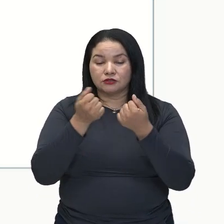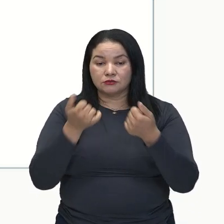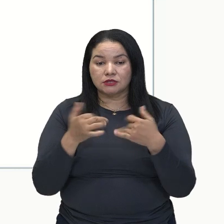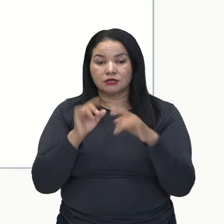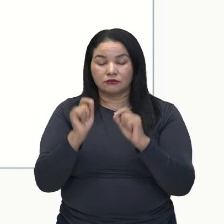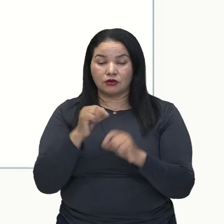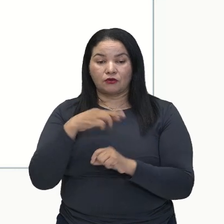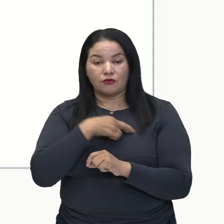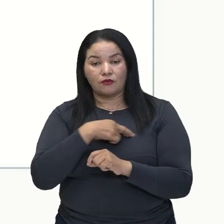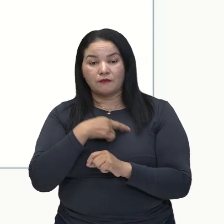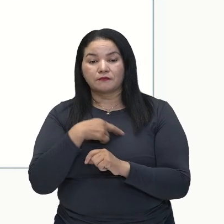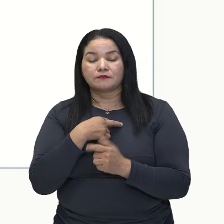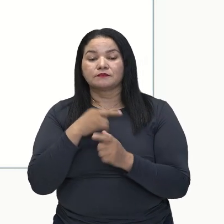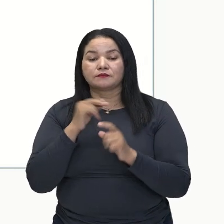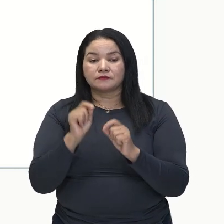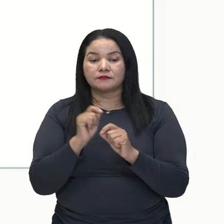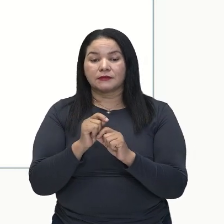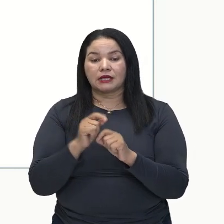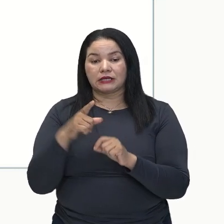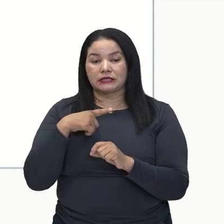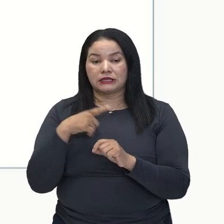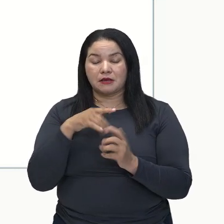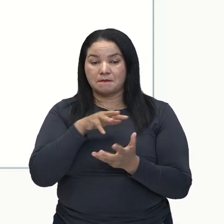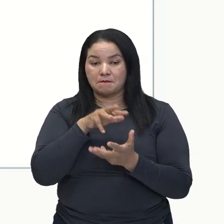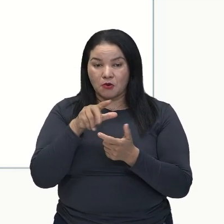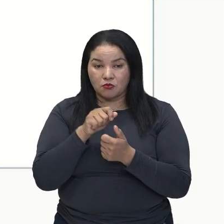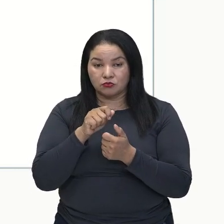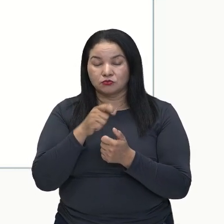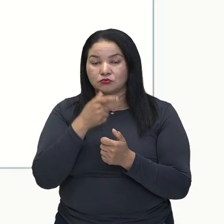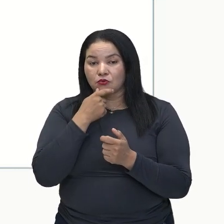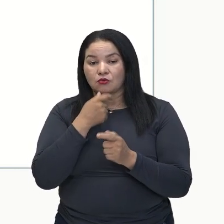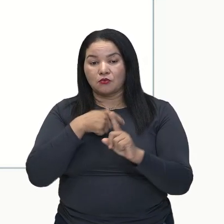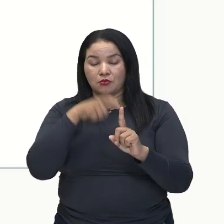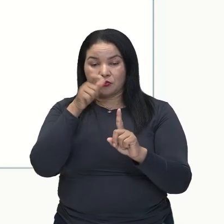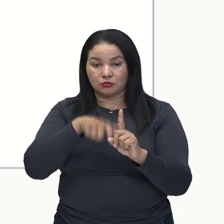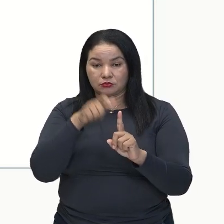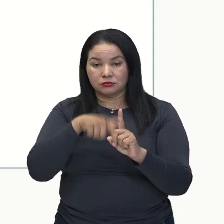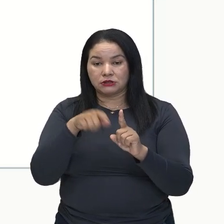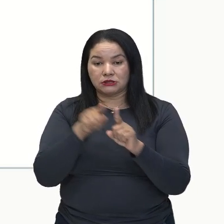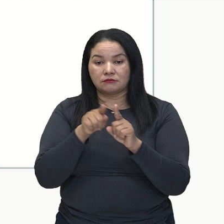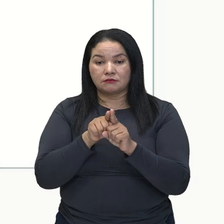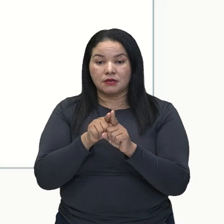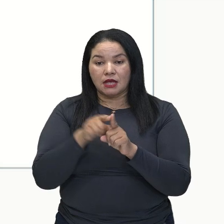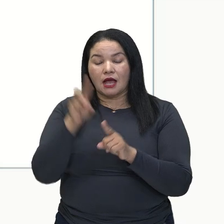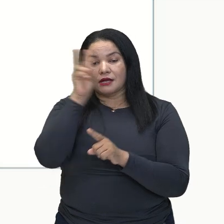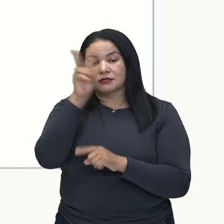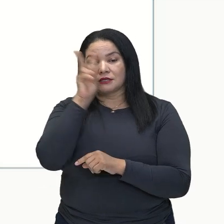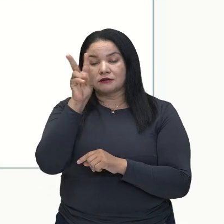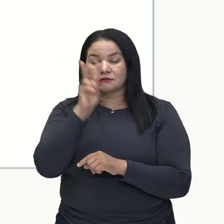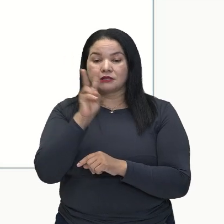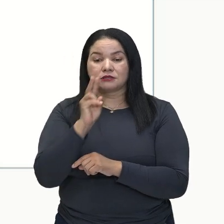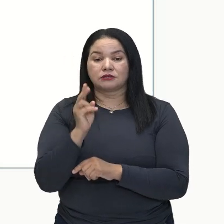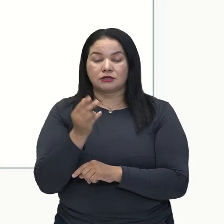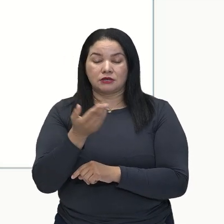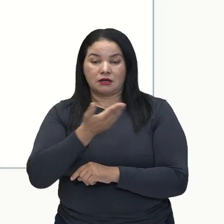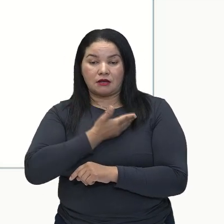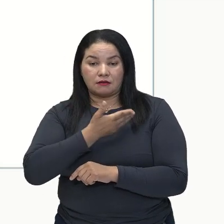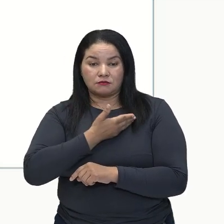tem Mundo, que é o protagonista, que ele reúne lembranças com o seu parceiro,